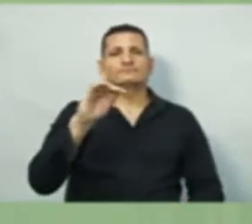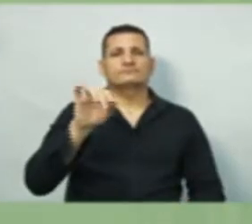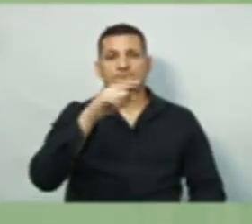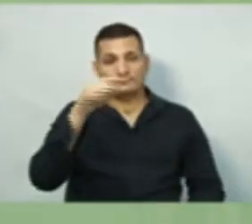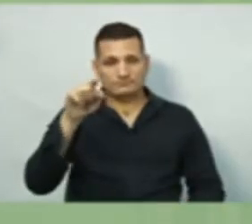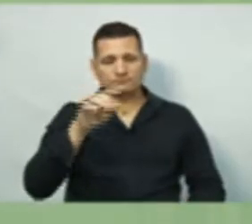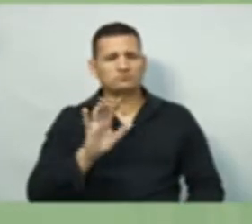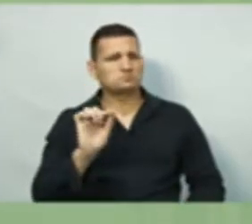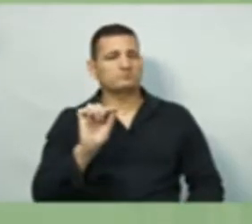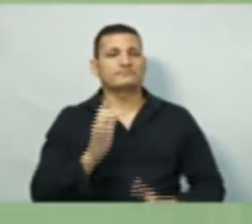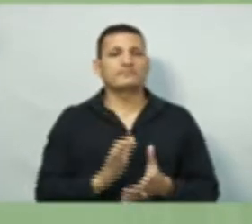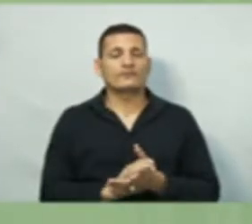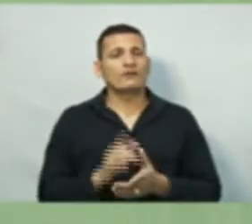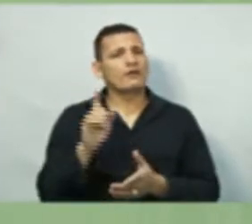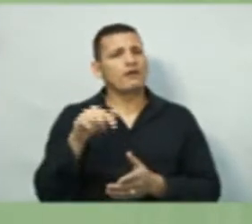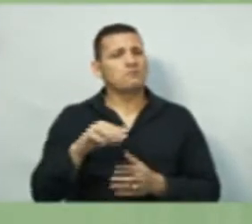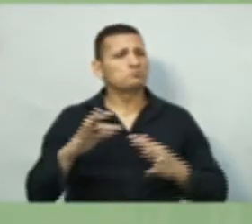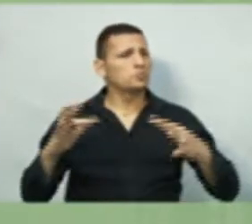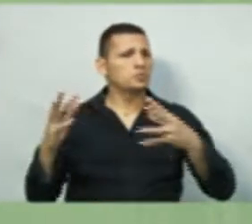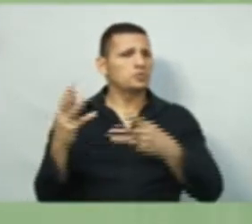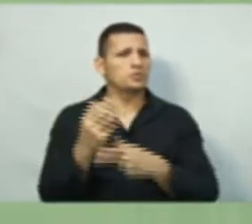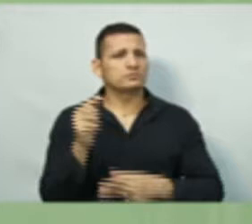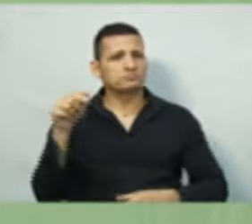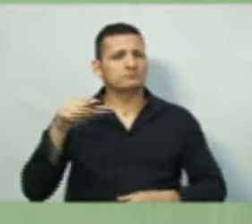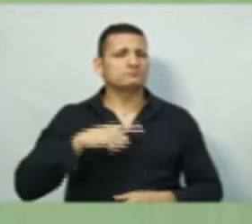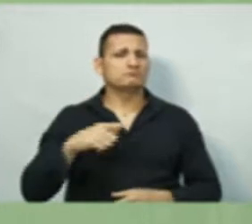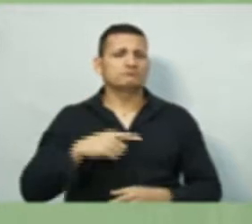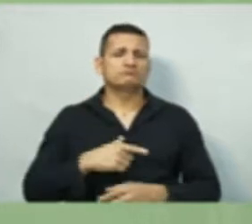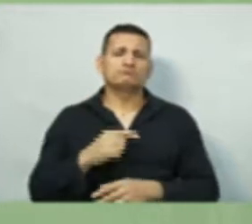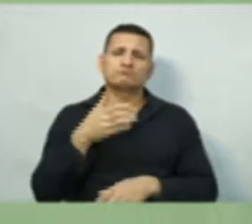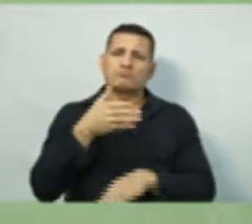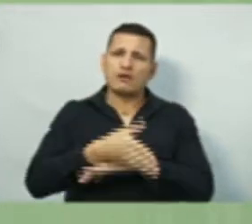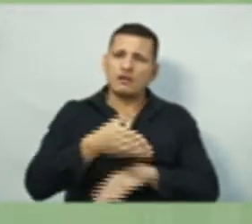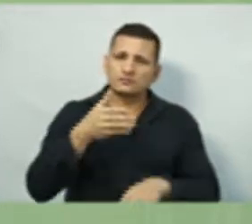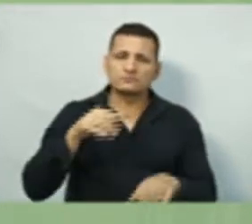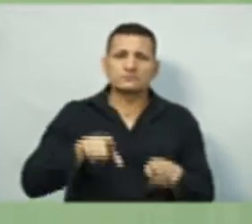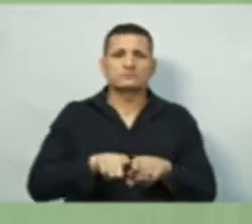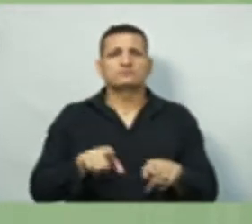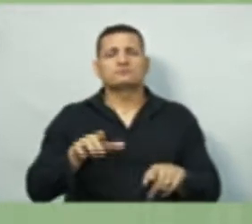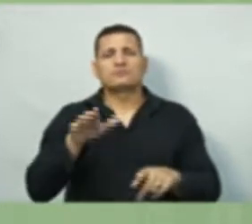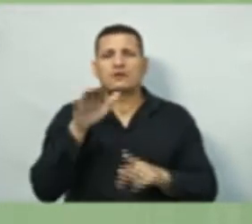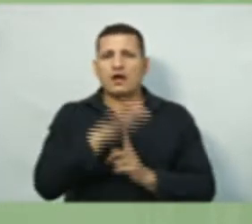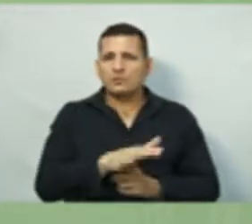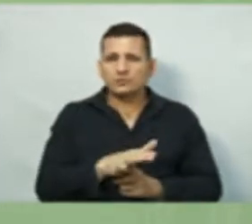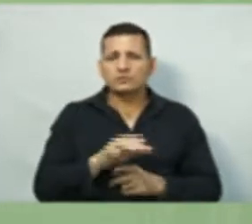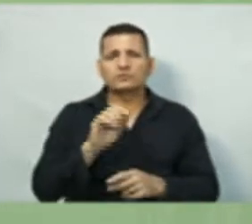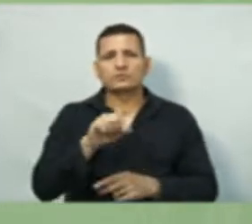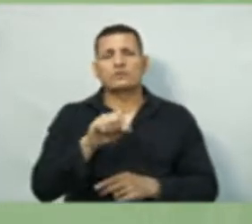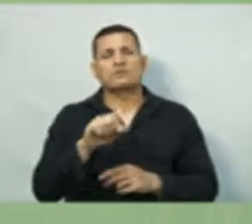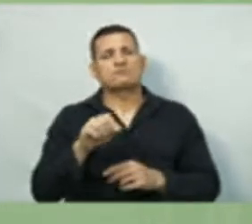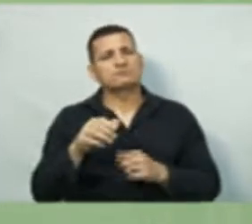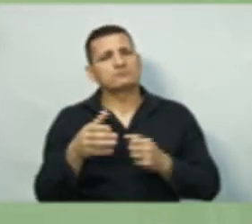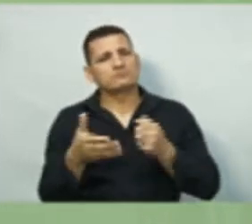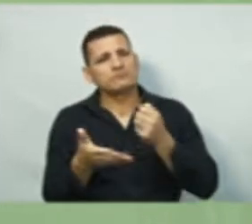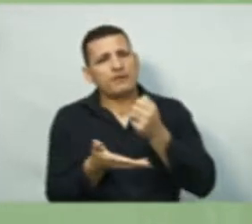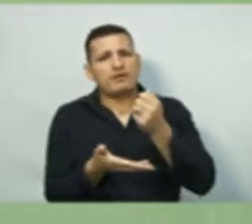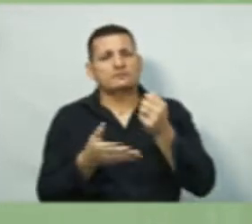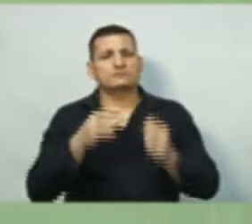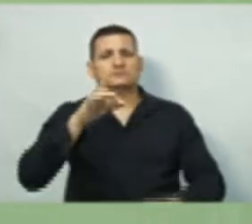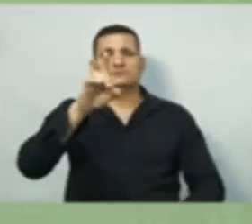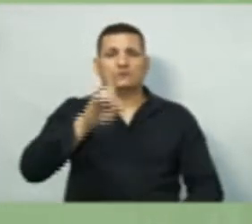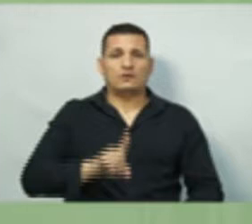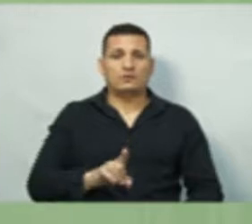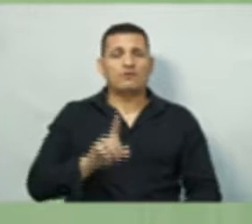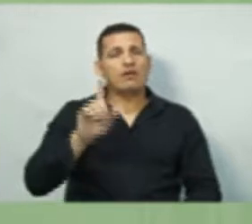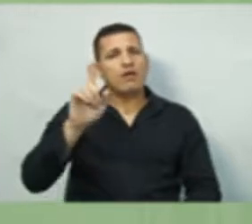todo aquele que participa, colabora e argumenta sobre as bases do direito, ou seja, é